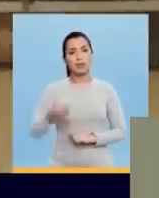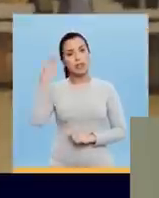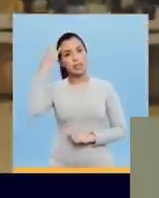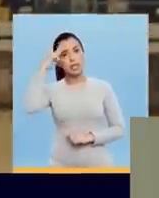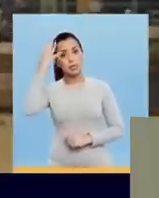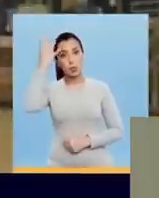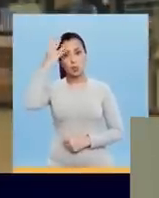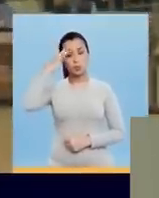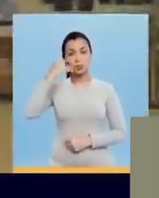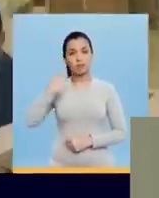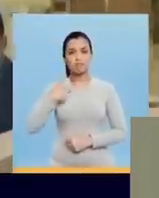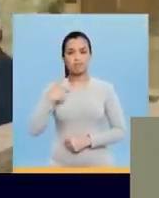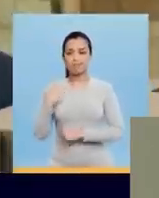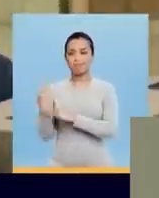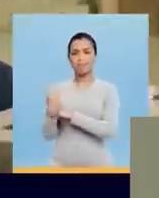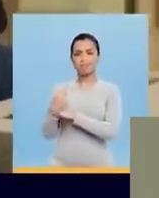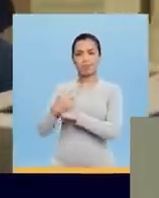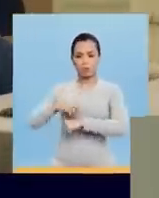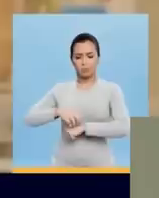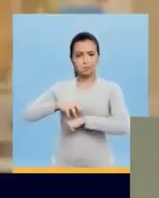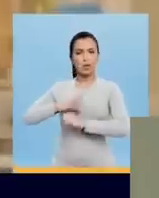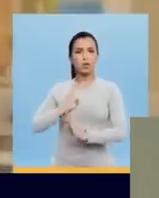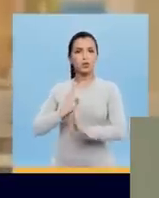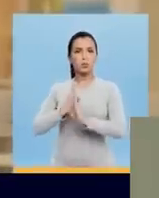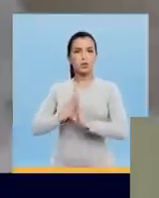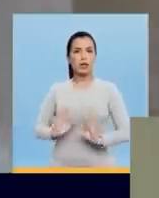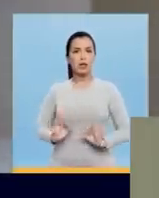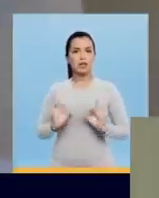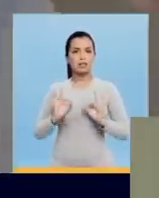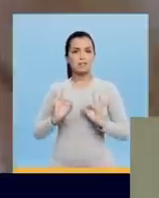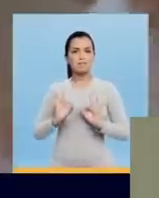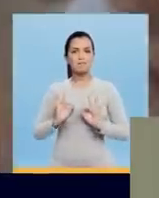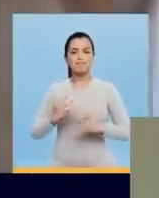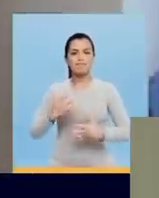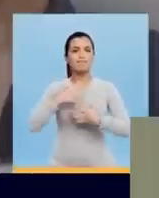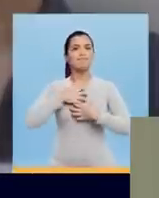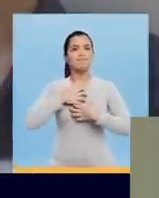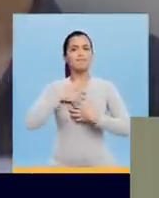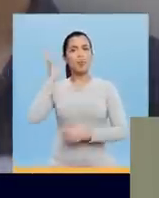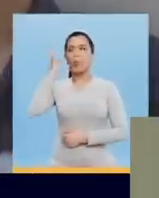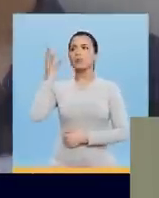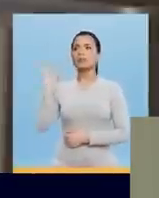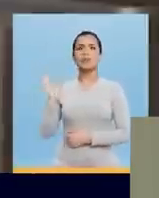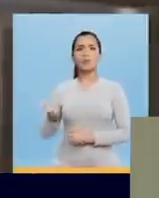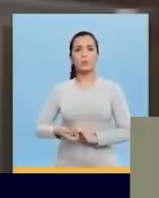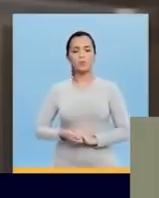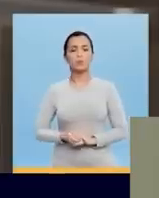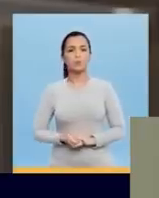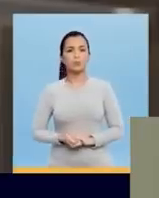3-4 dias que eu comecei a me tratar de uma infecção e descobri que eu tava com câncer. É um soco na cara. O que aconteceu?